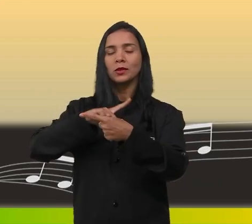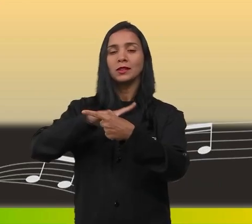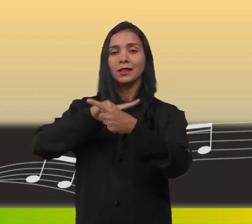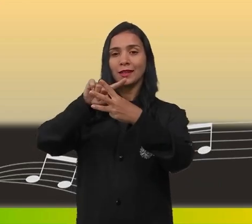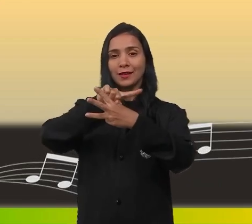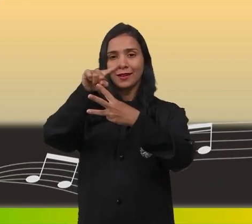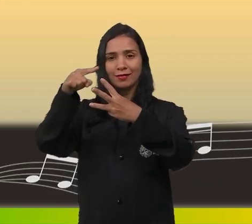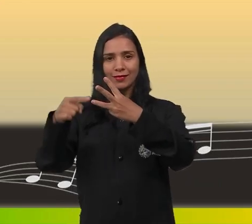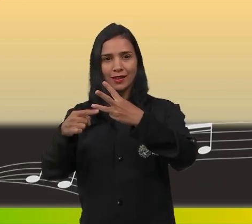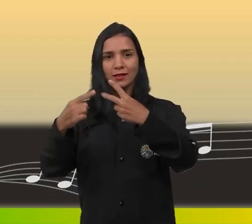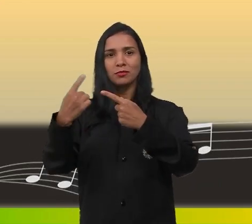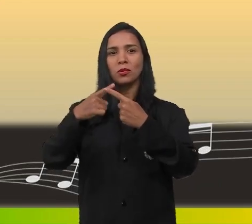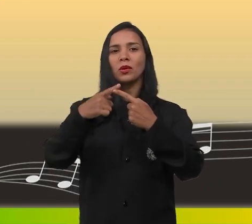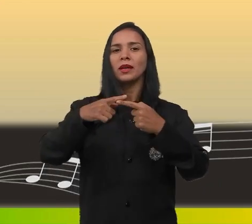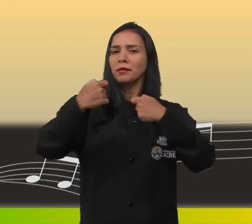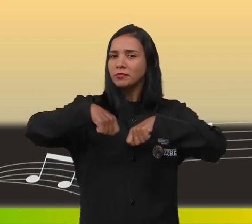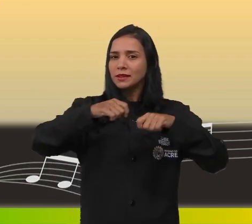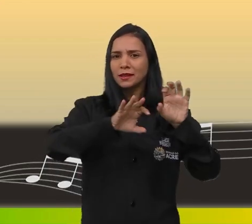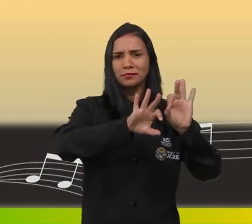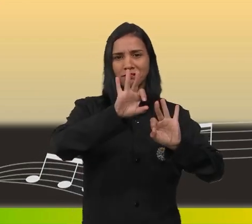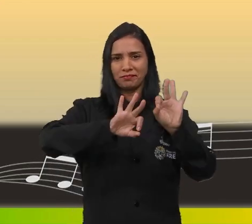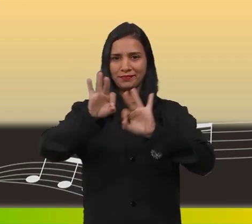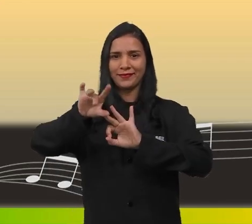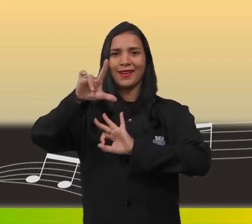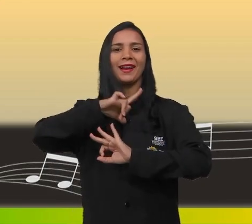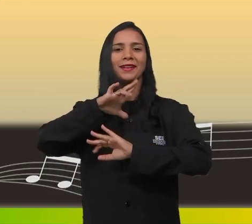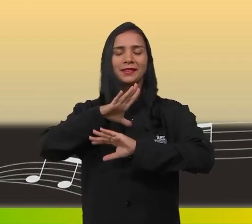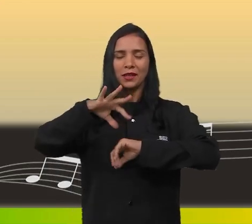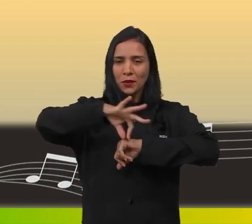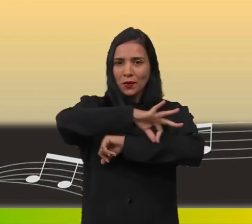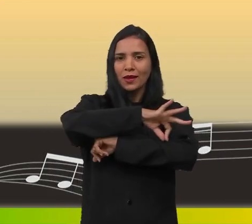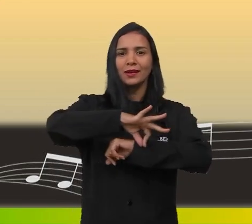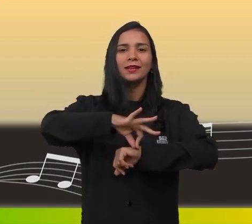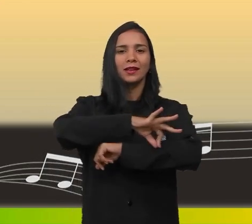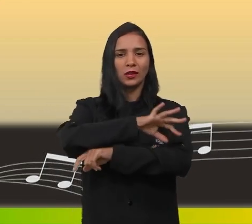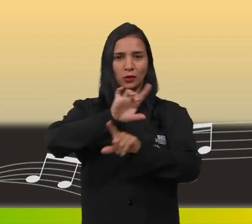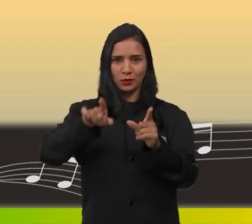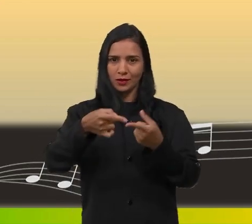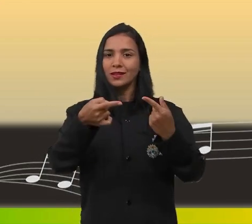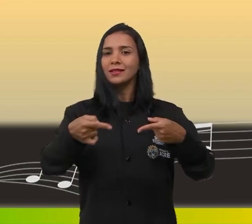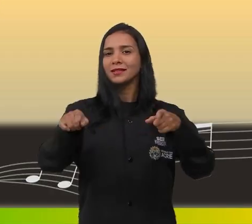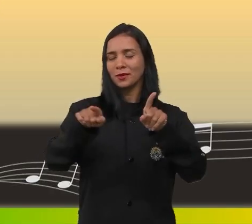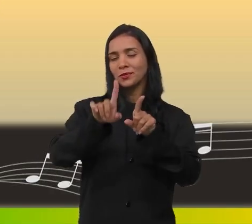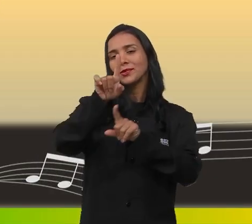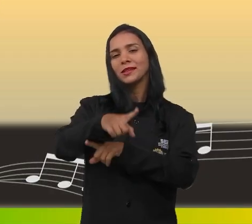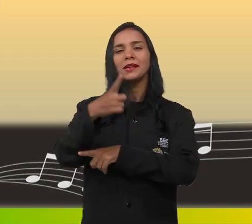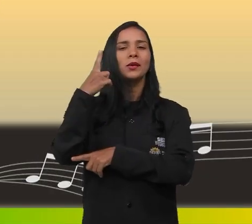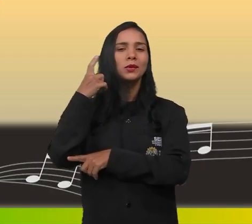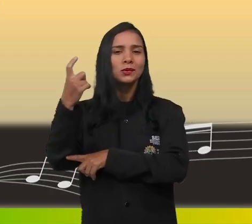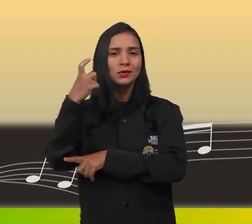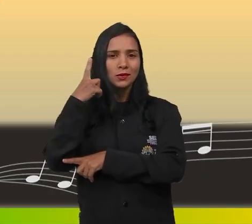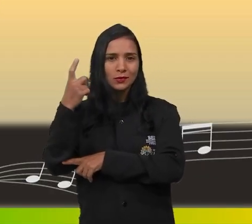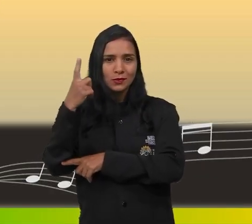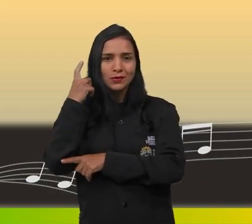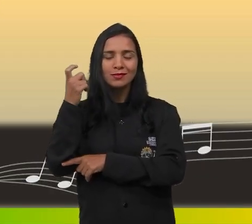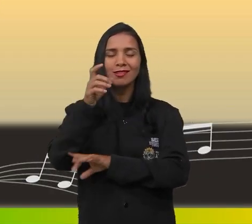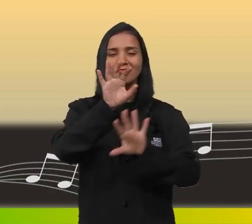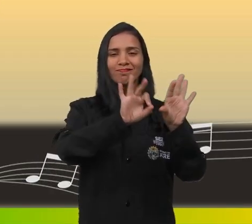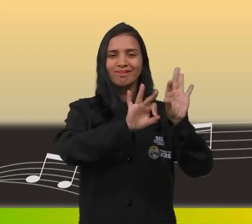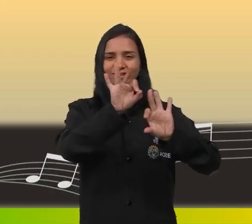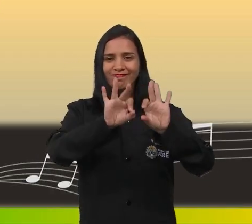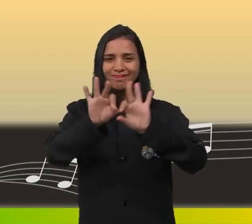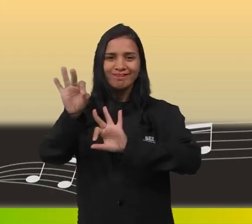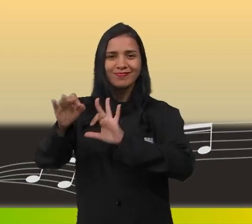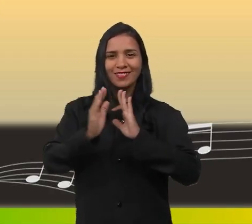de organização e arquitetura desses sons, que podem ser organizados